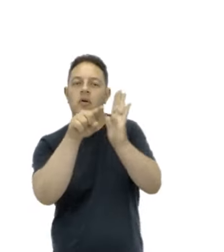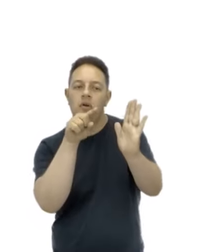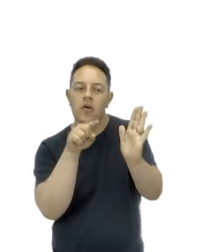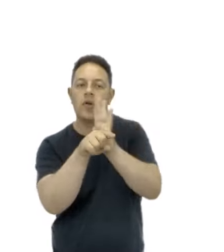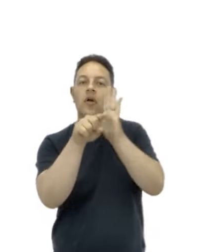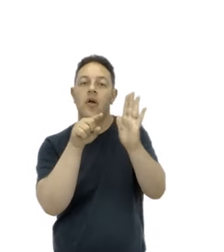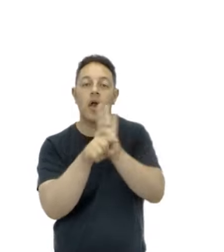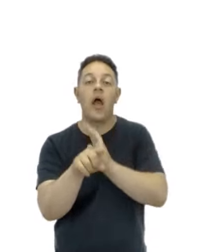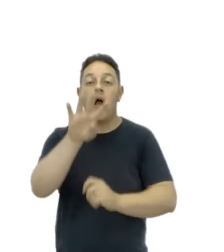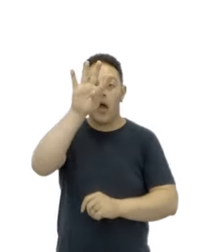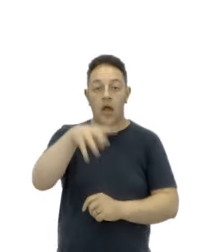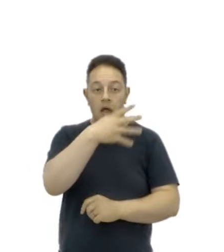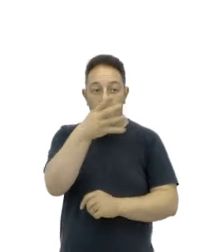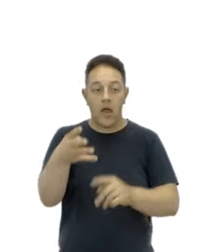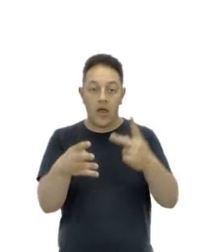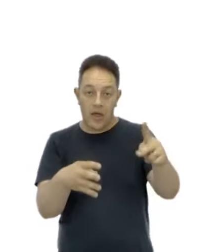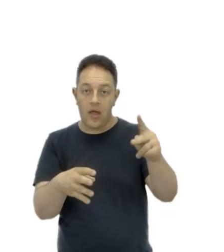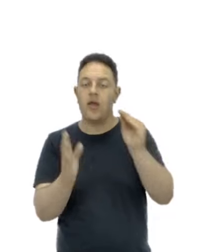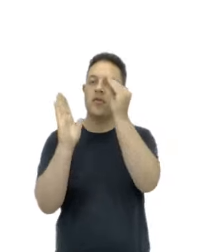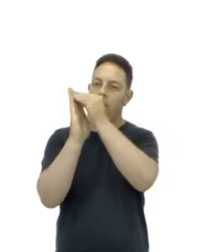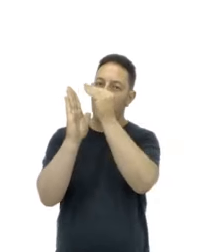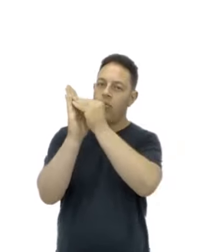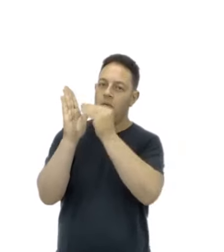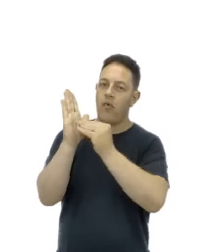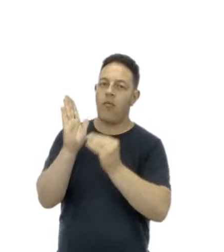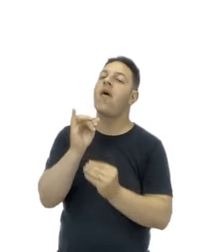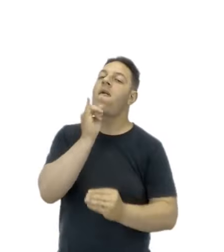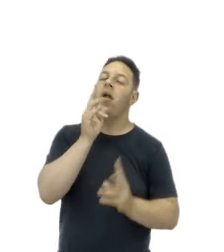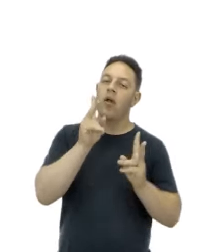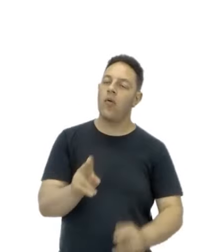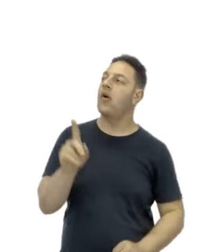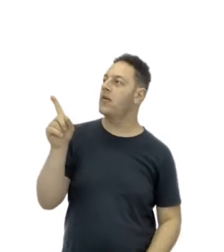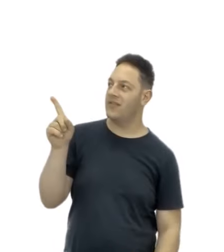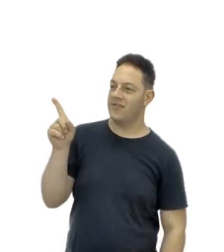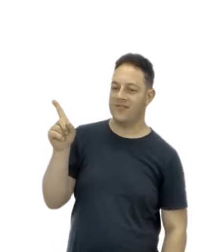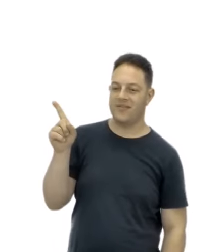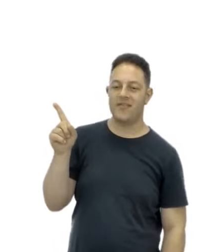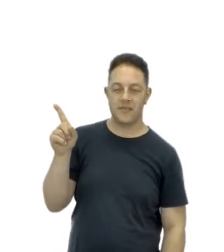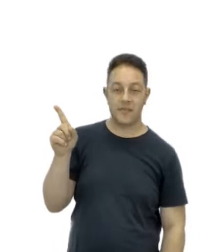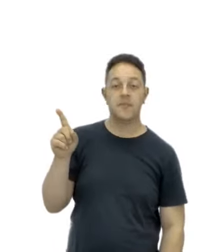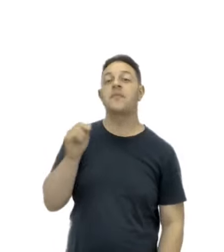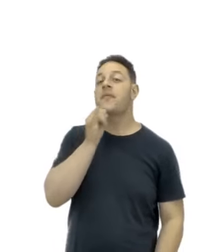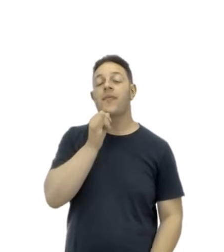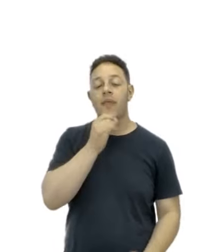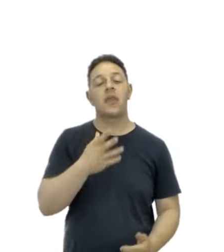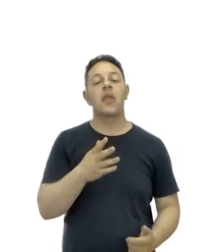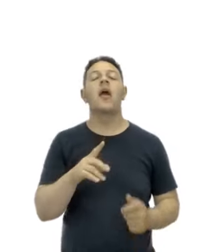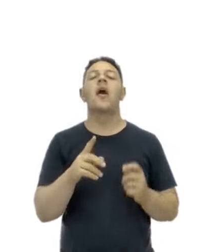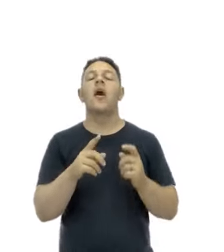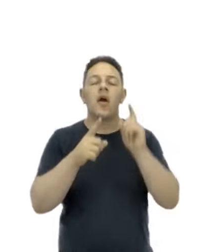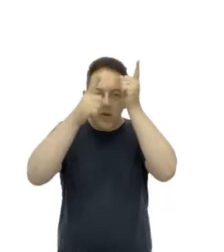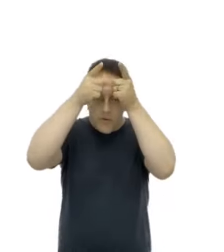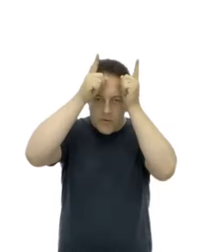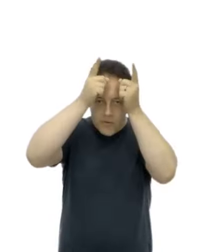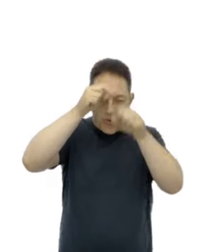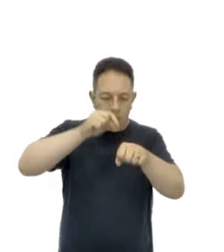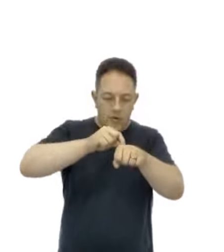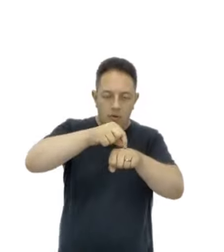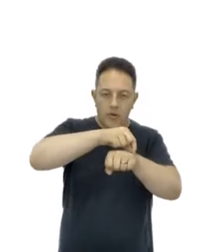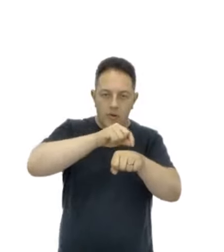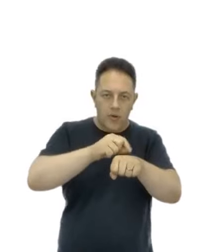uma tabela. Uma tabela como a que apresentamos, construindo a mudança da quantidade de joaninhas de 1 em